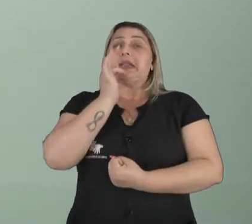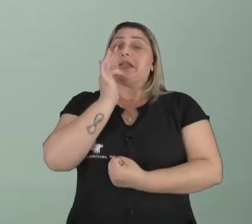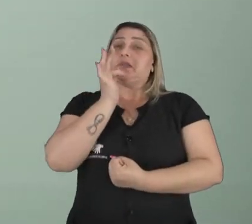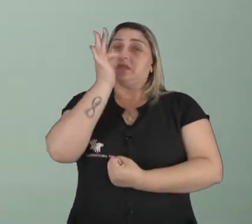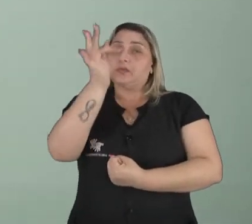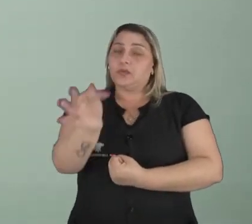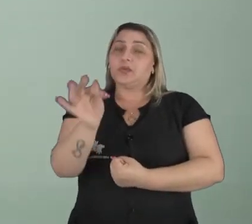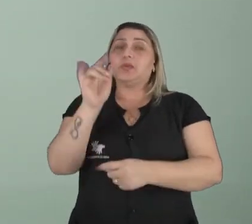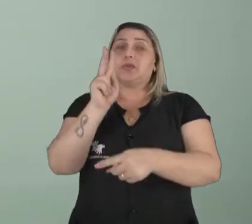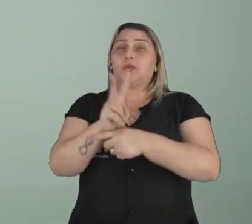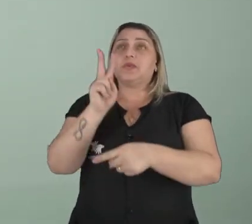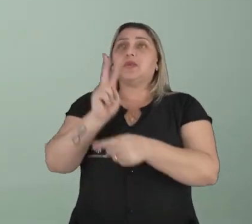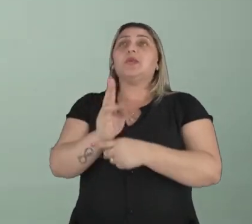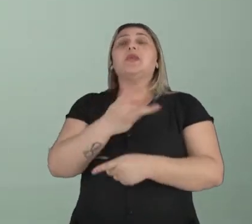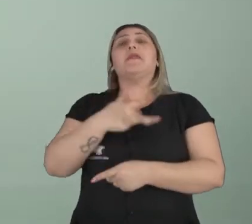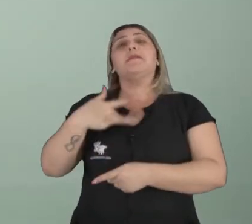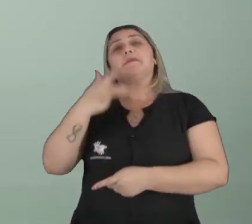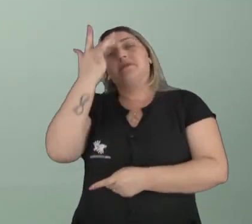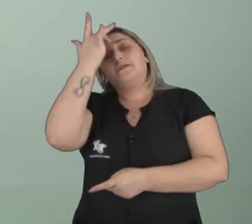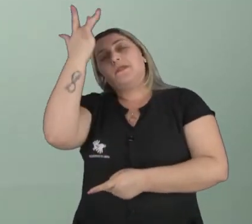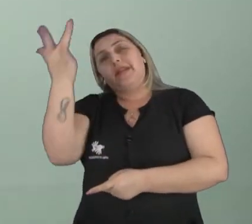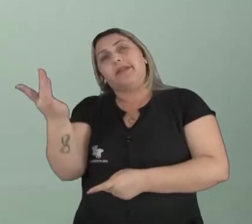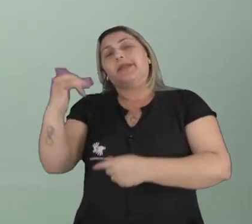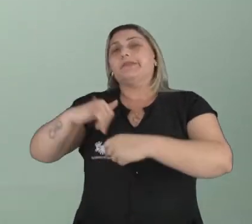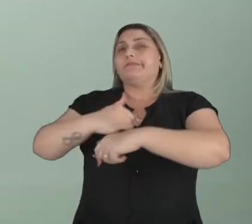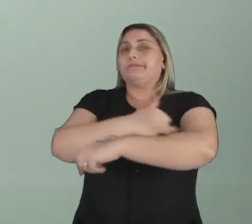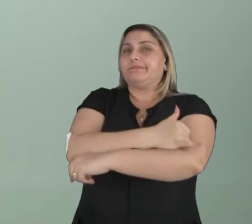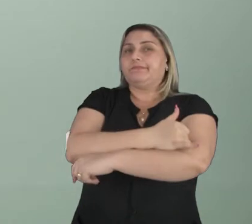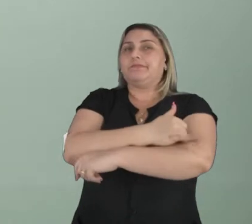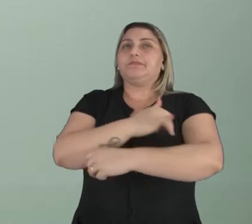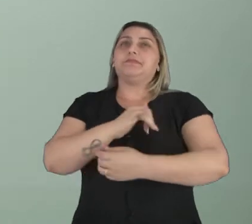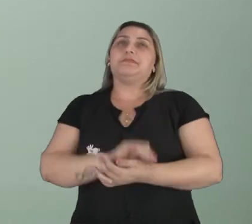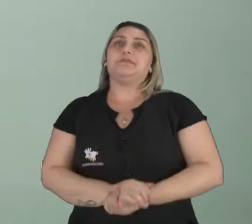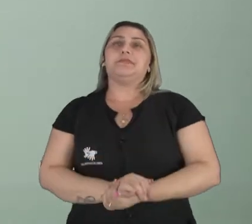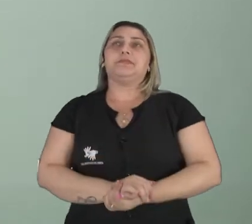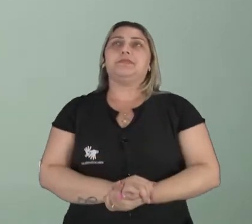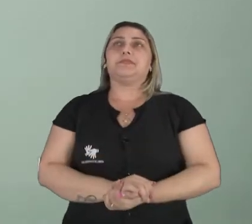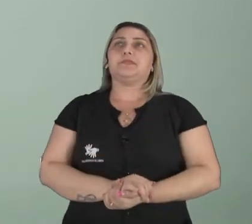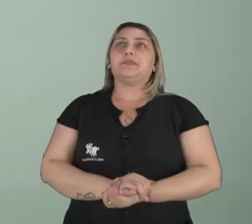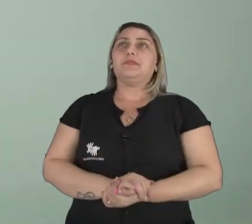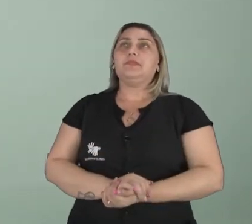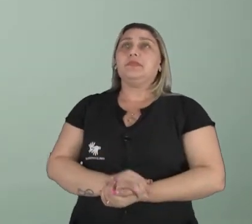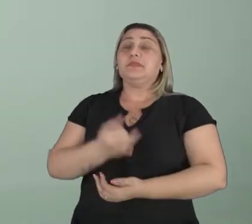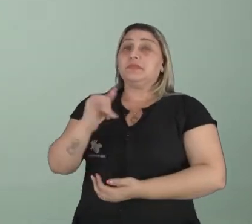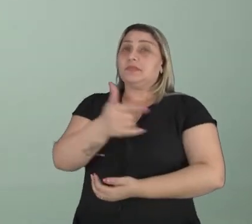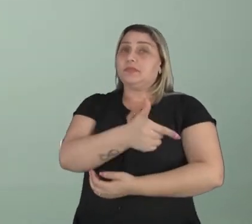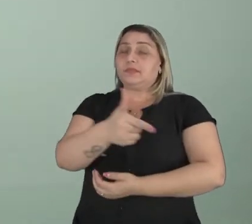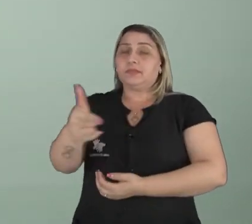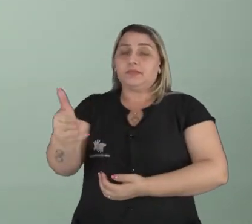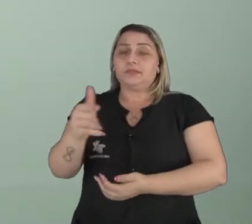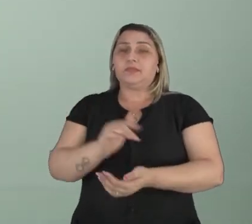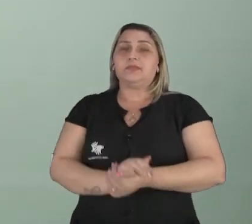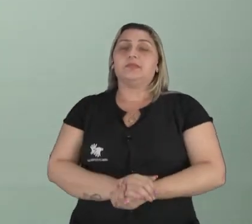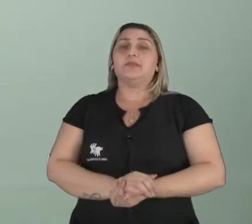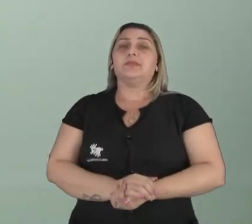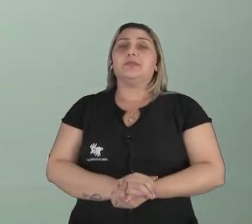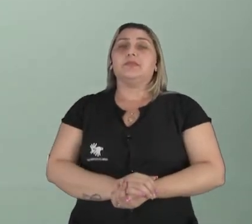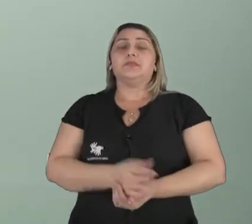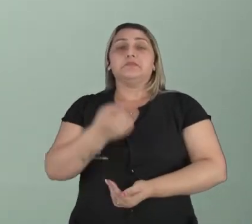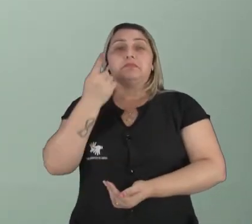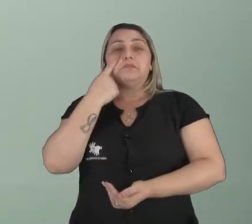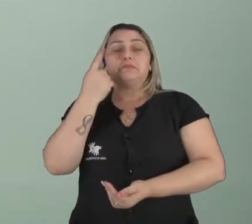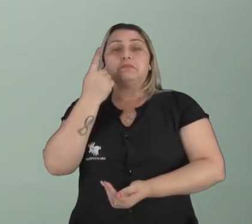serem obesas né São pessoas que têm uma facilidade imensa metabolismo é mais lento e se ele não tiver uma